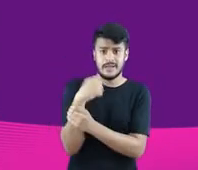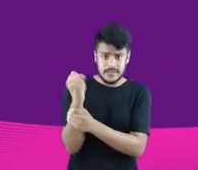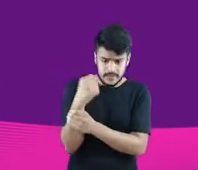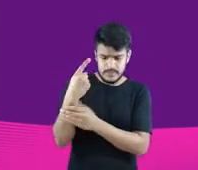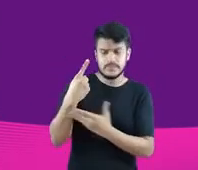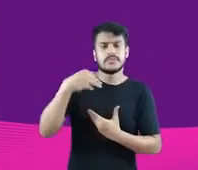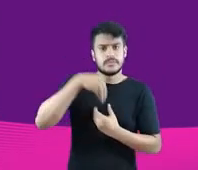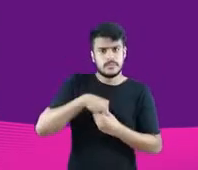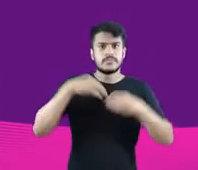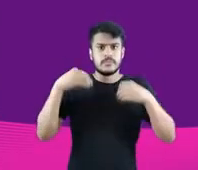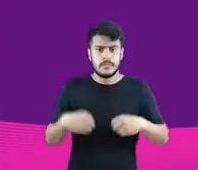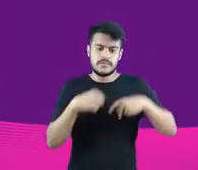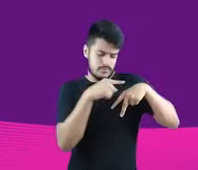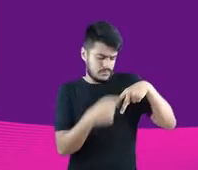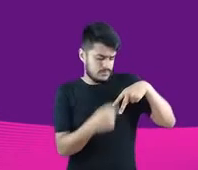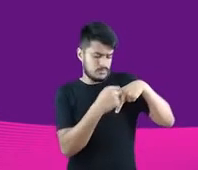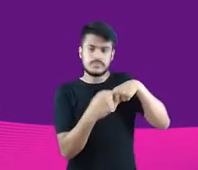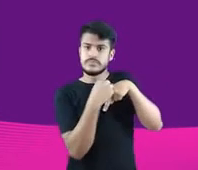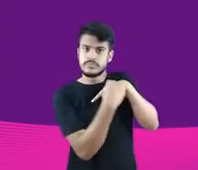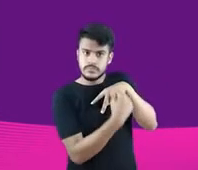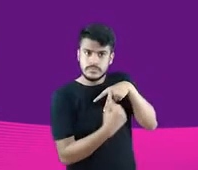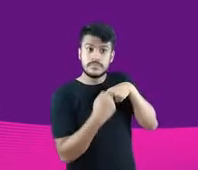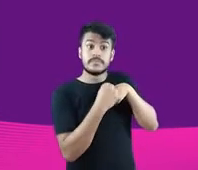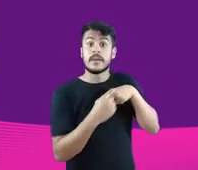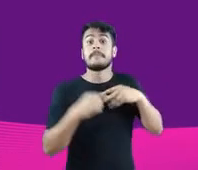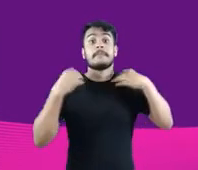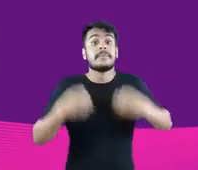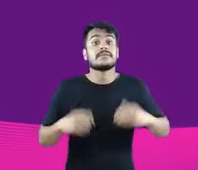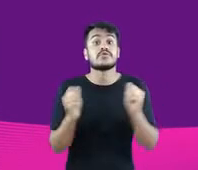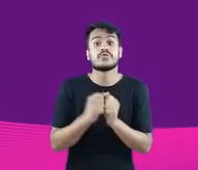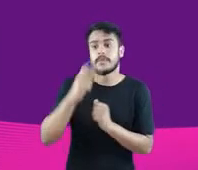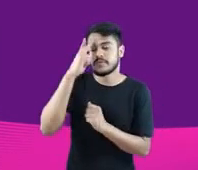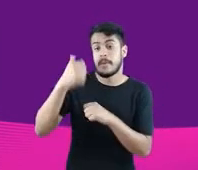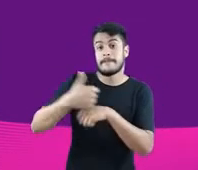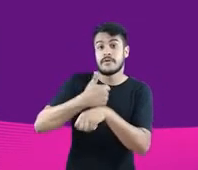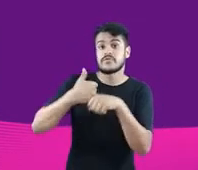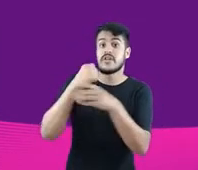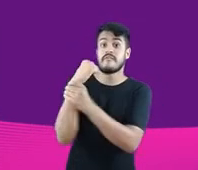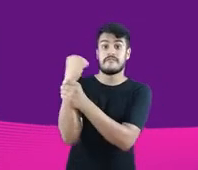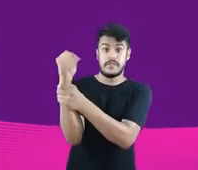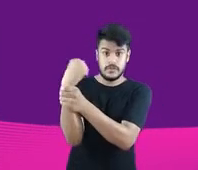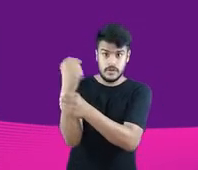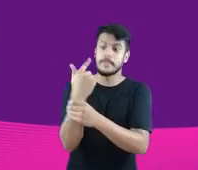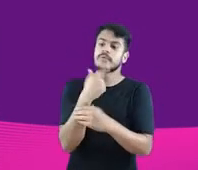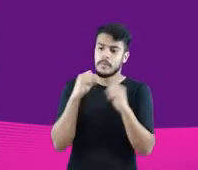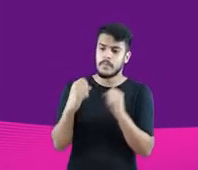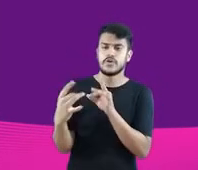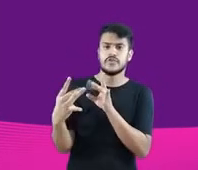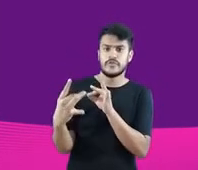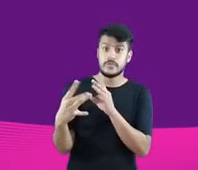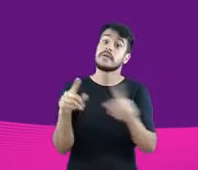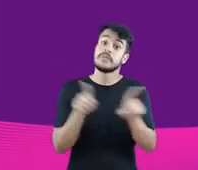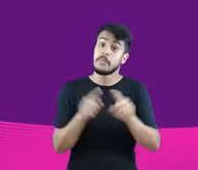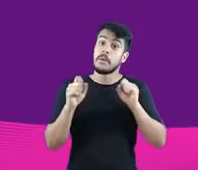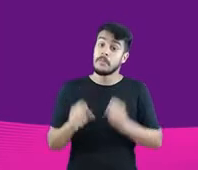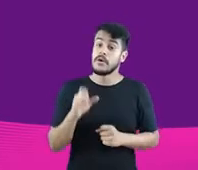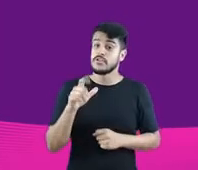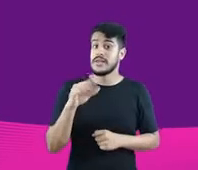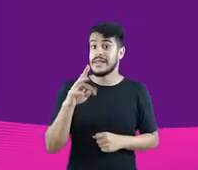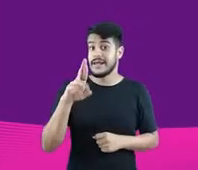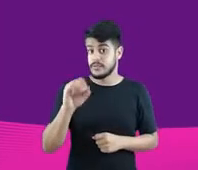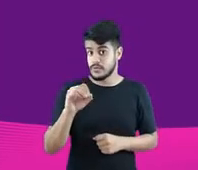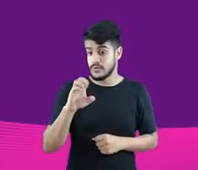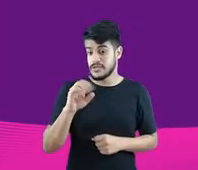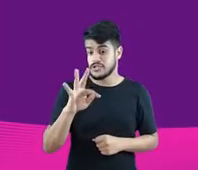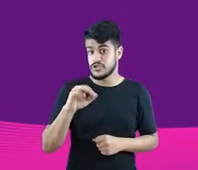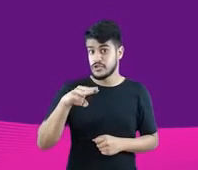uma fisioterapeuta, acompanhando com um biofeedback e até pode ser feito eletroestimulação, também uma mudança